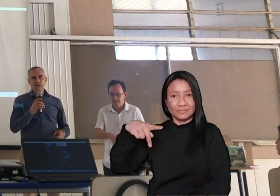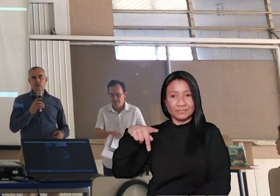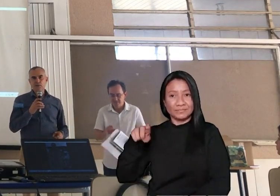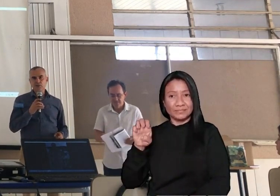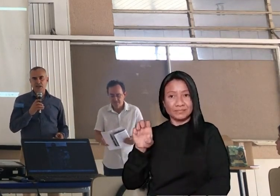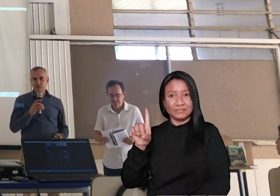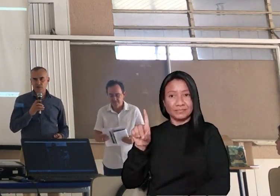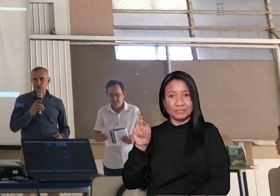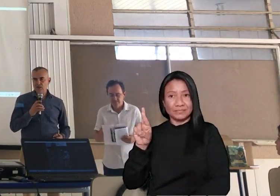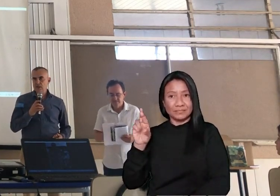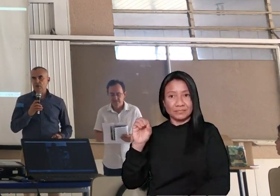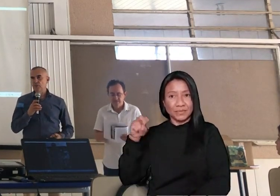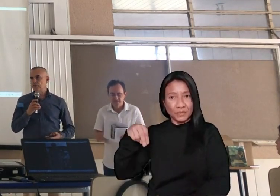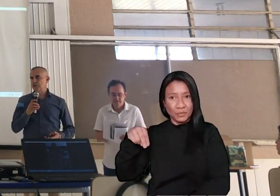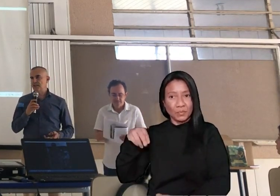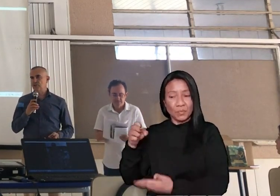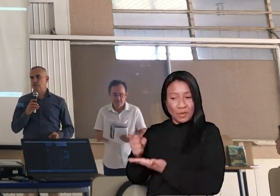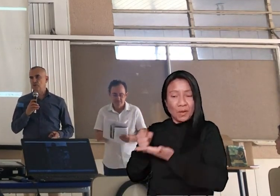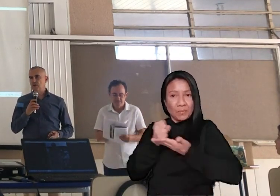Esse é um projeto